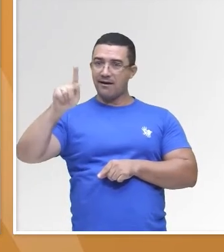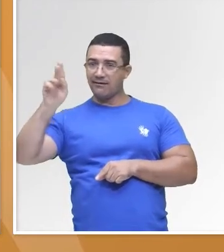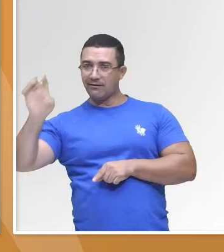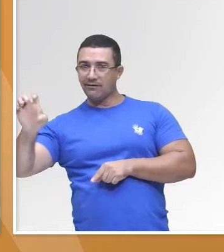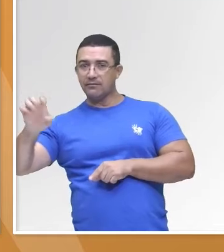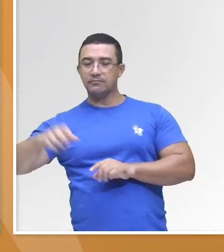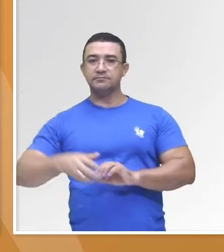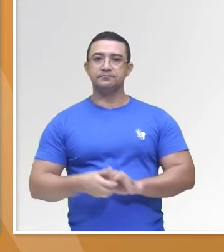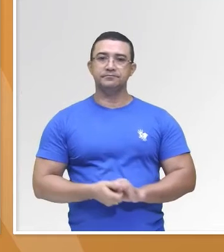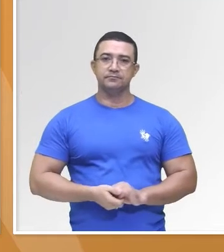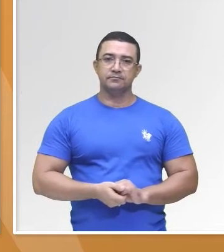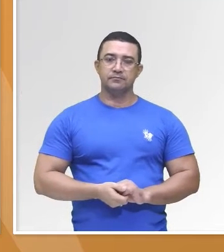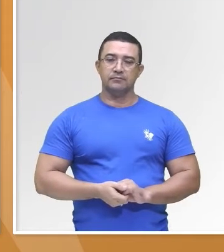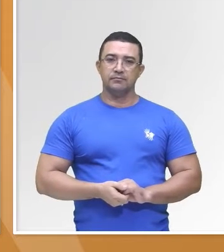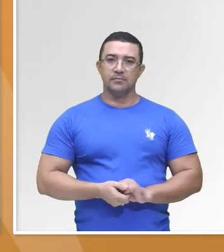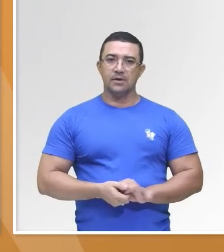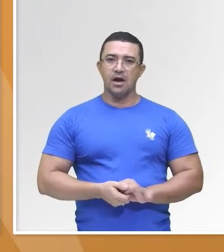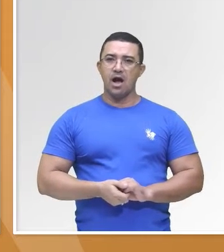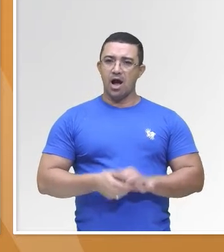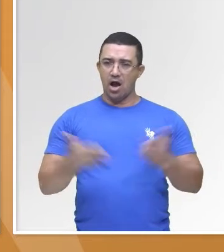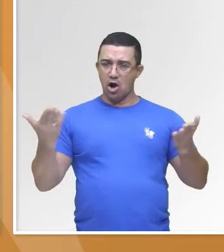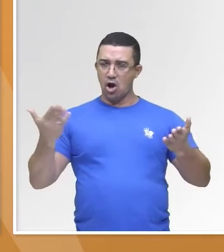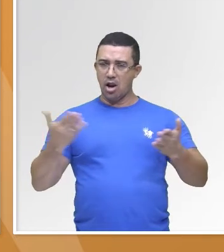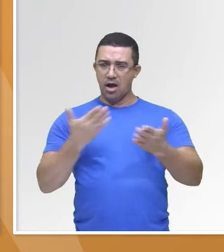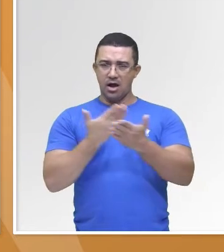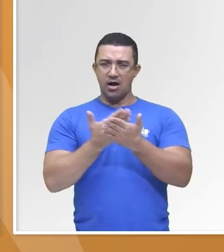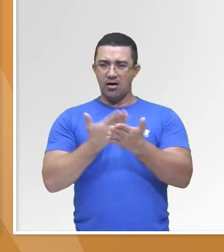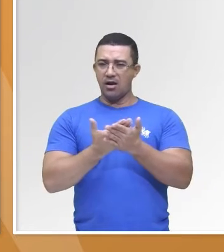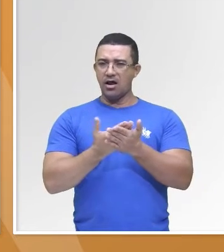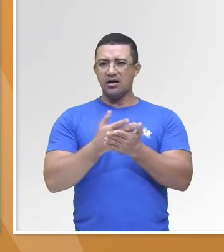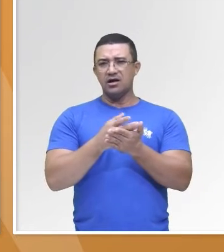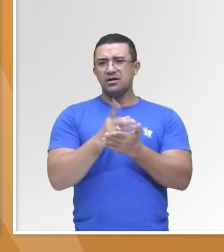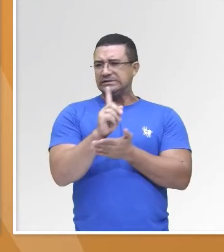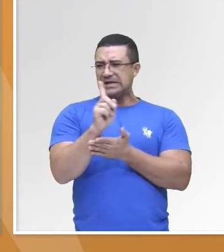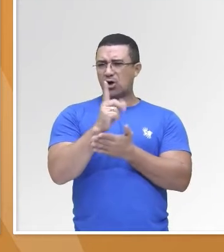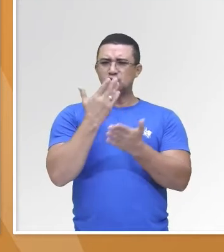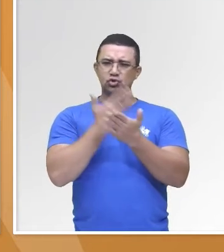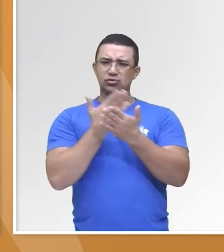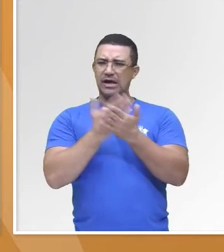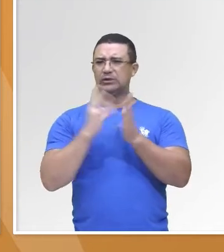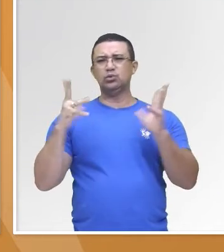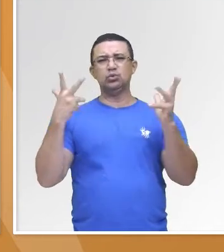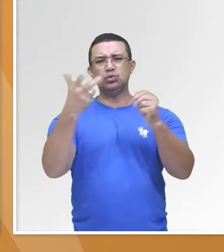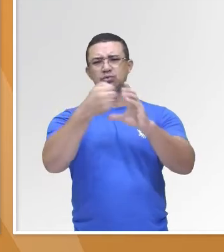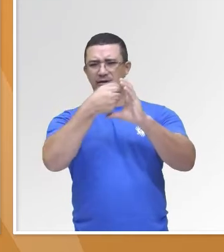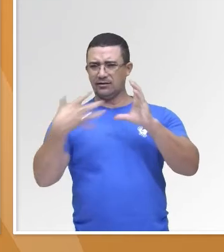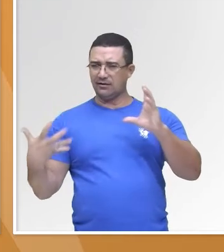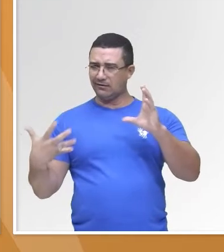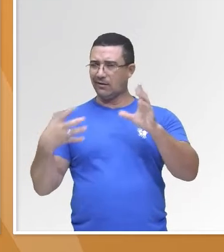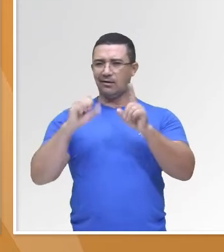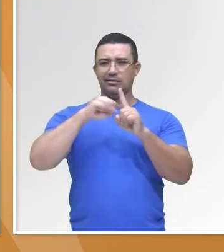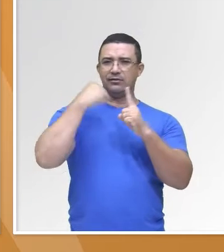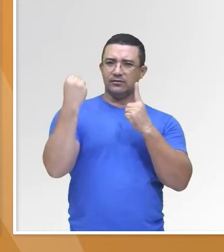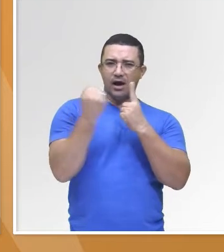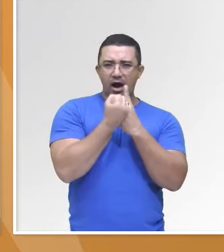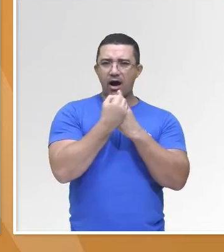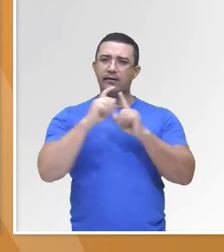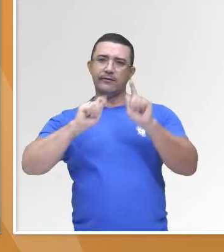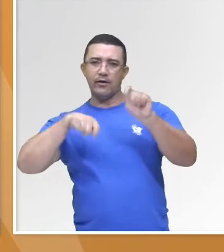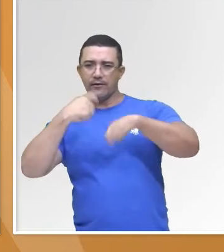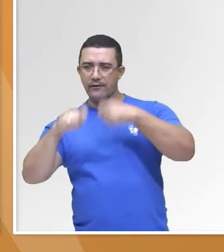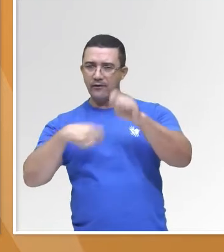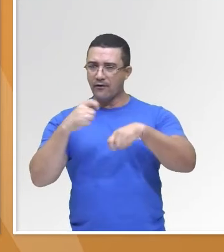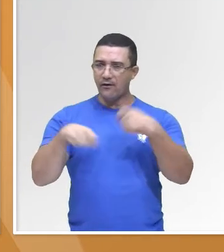Nesse momento da nossa aula, a gente já vai estudar, né, as características sociais,